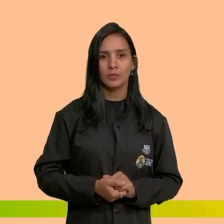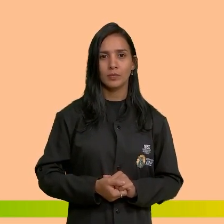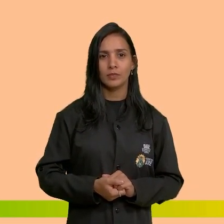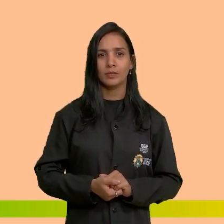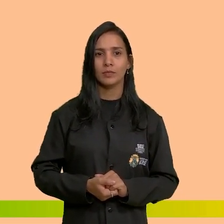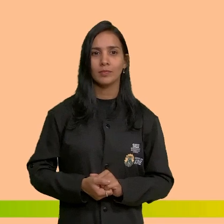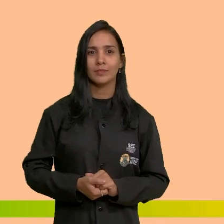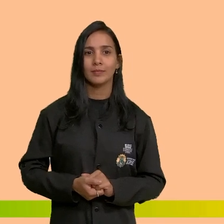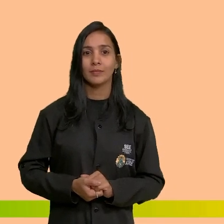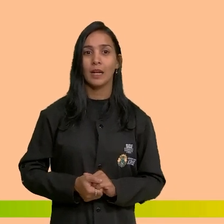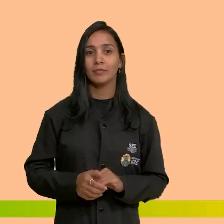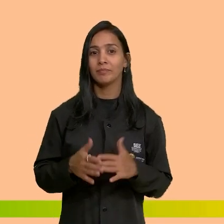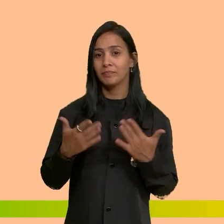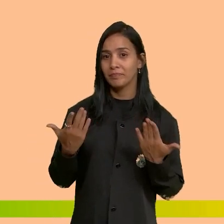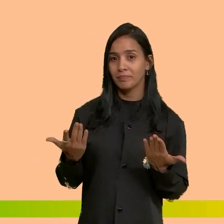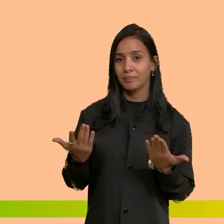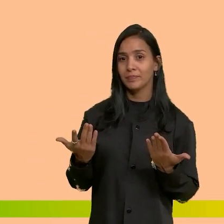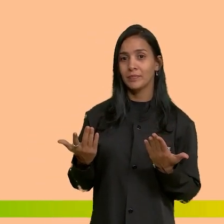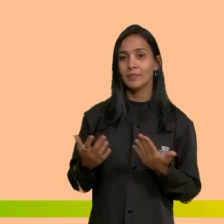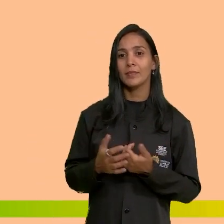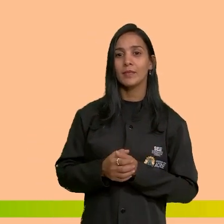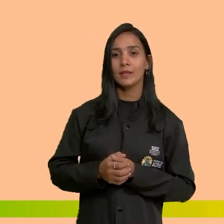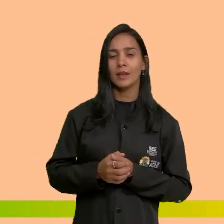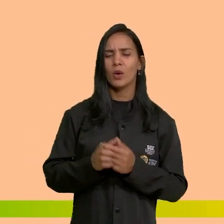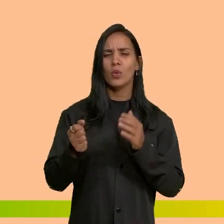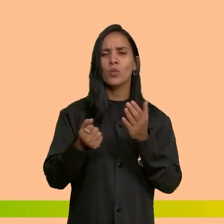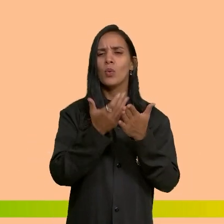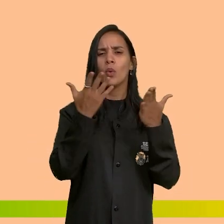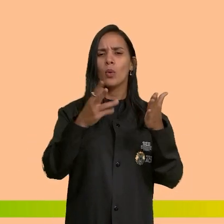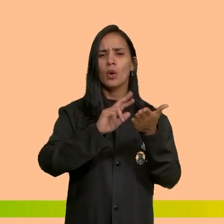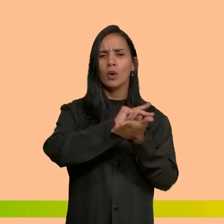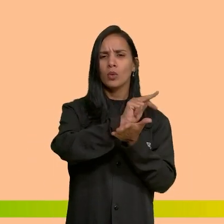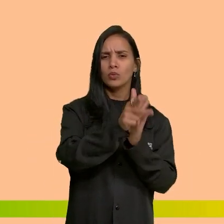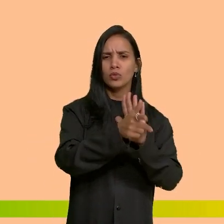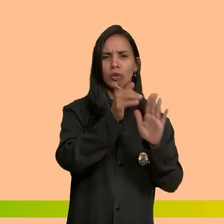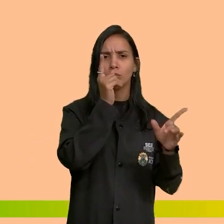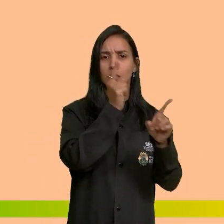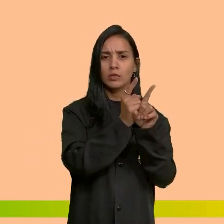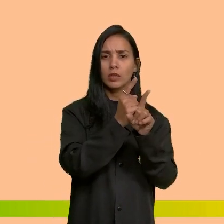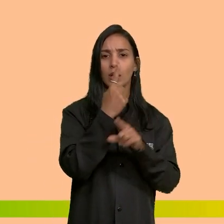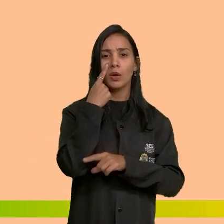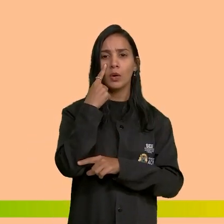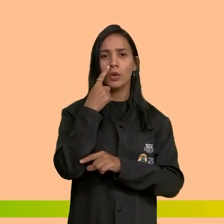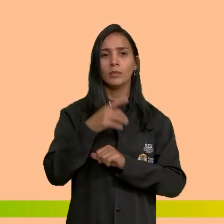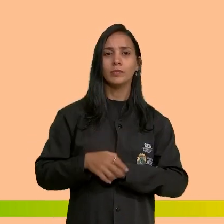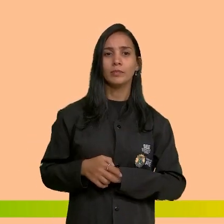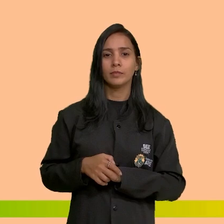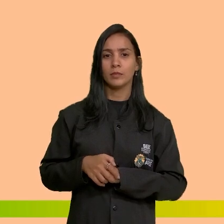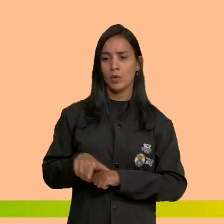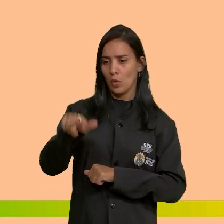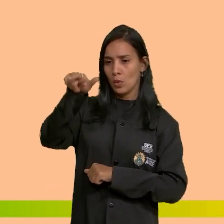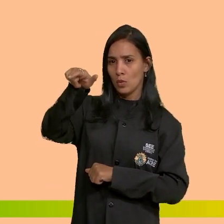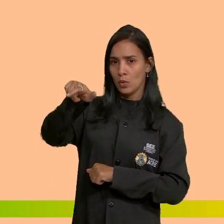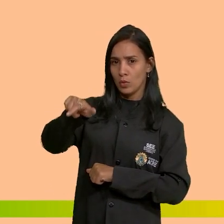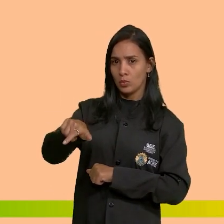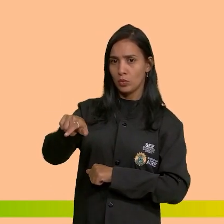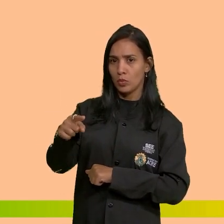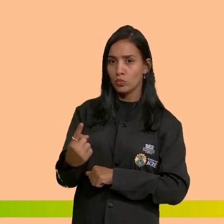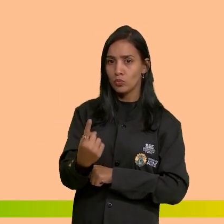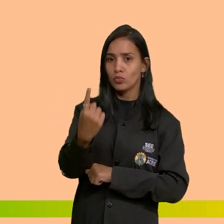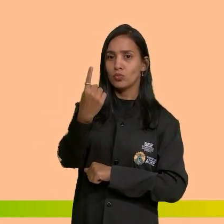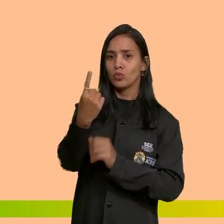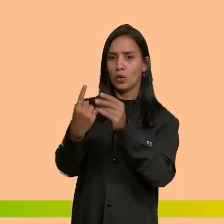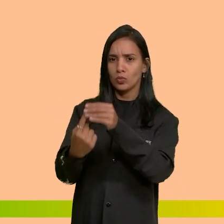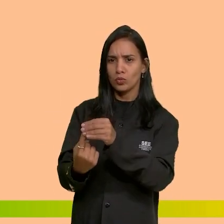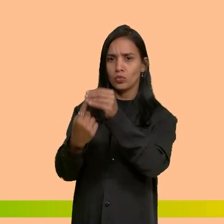Próxima questão. Que gênero é esse? Um personagem, sozinho em cena,